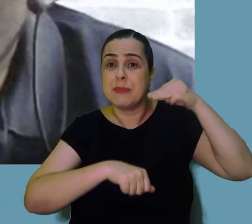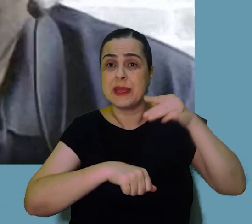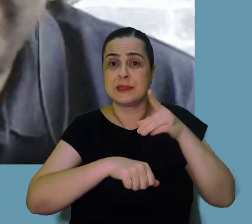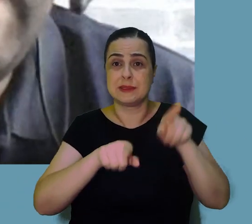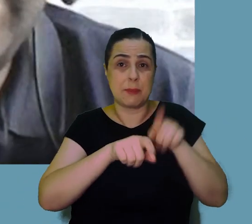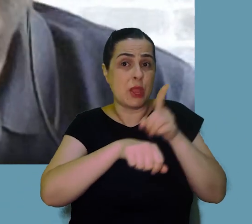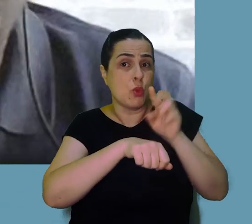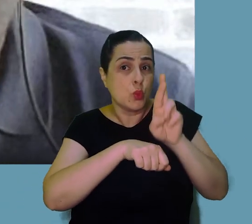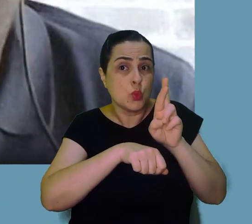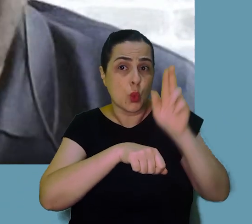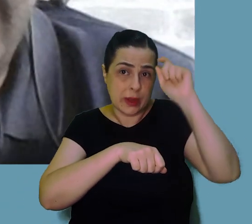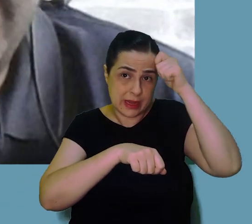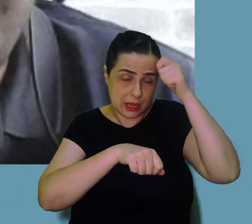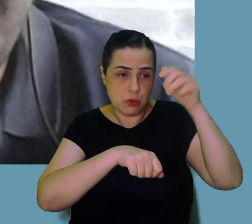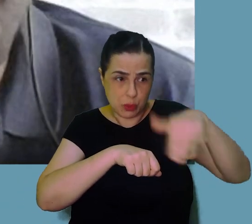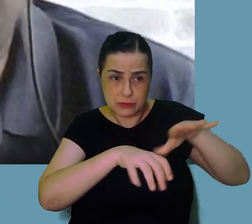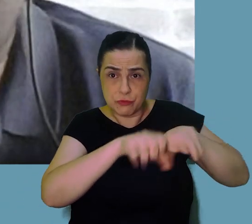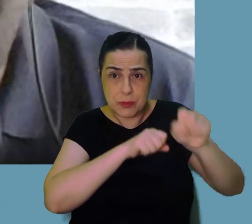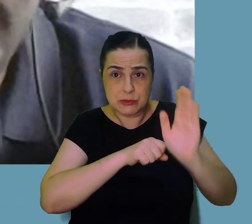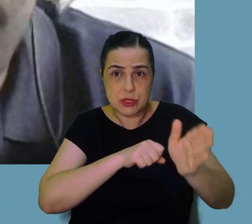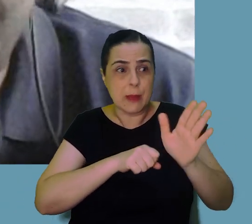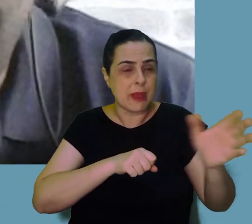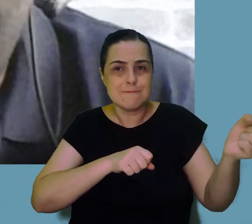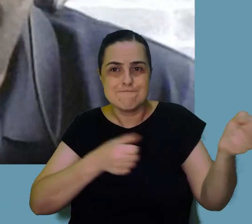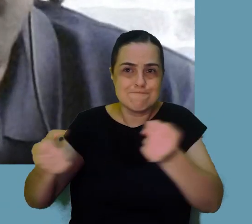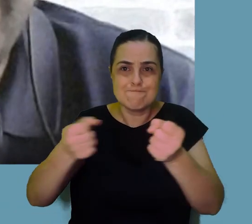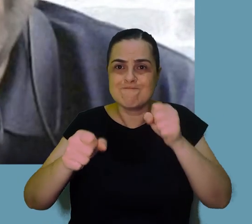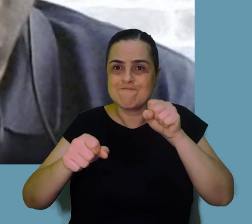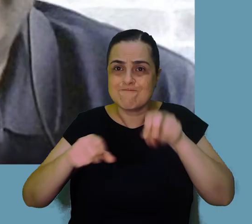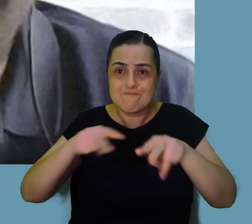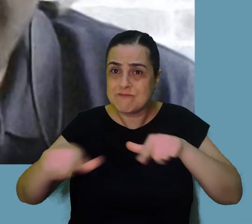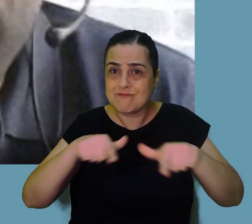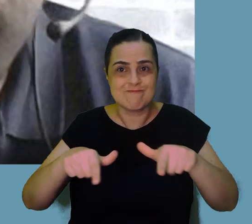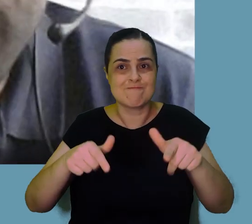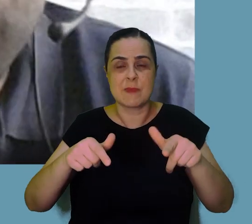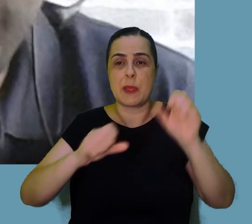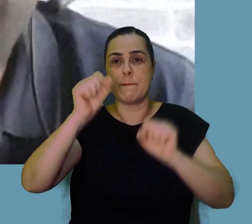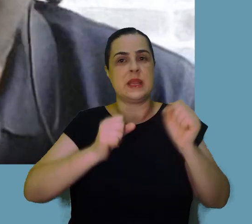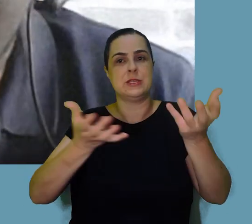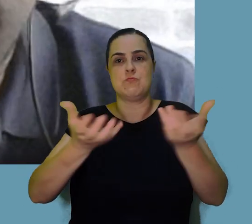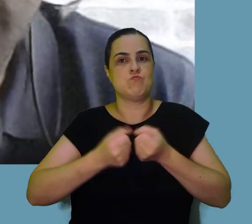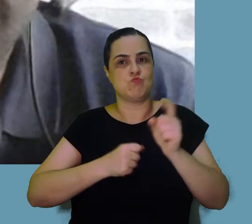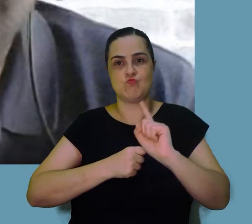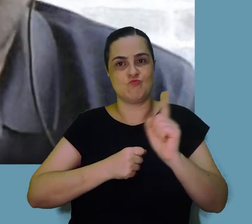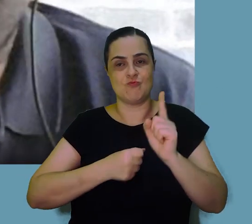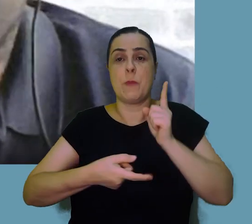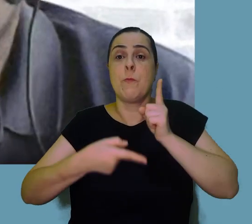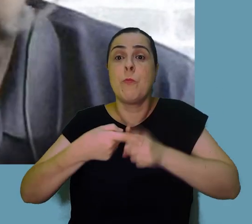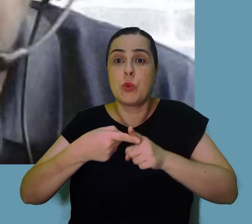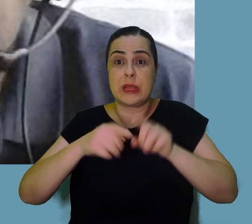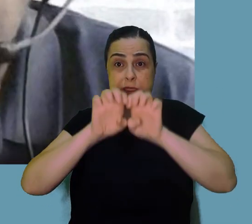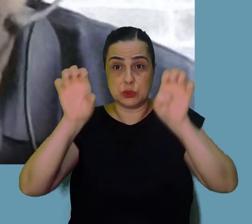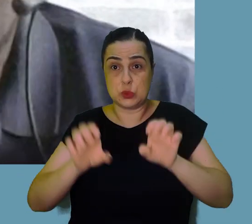as empresas ainda não estão preparadas para absorver essa mão de obra, porque dentro das suas estruturas, os